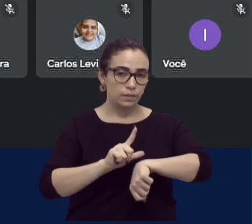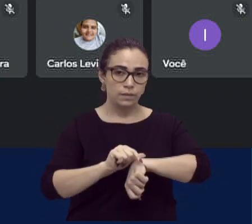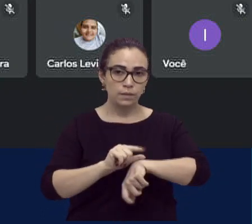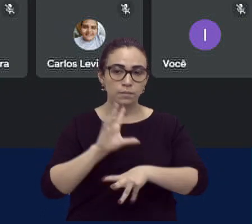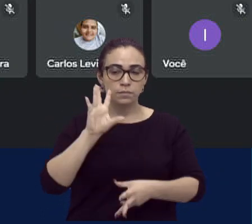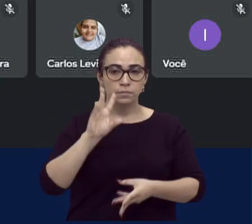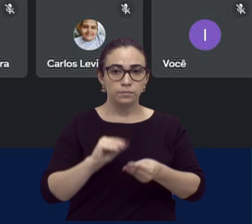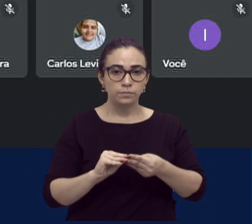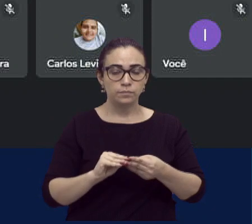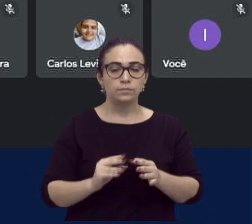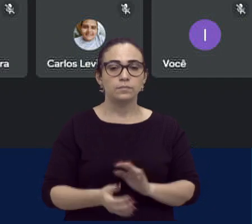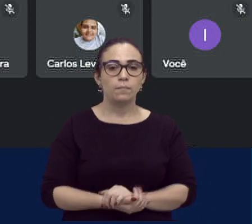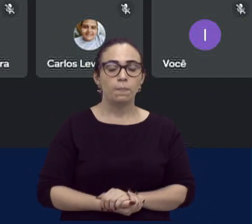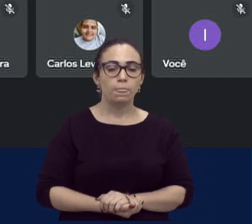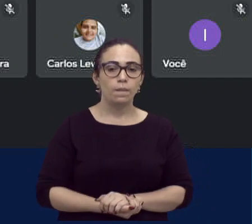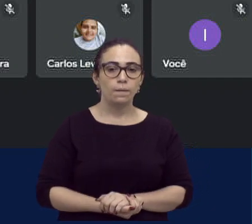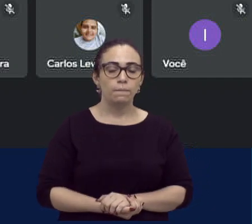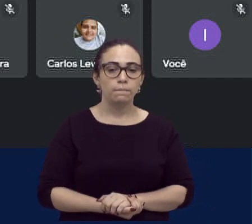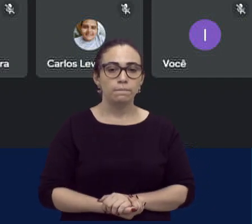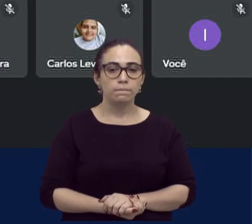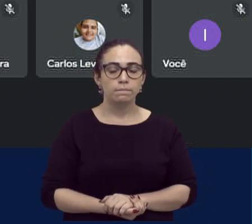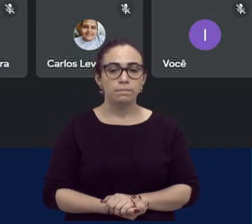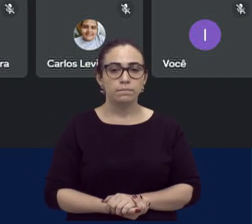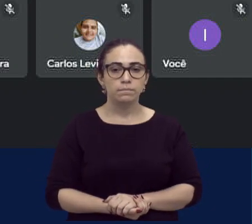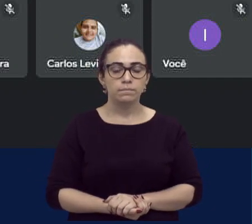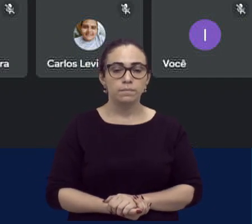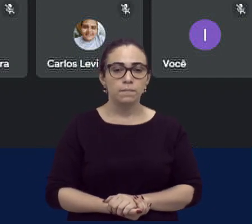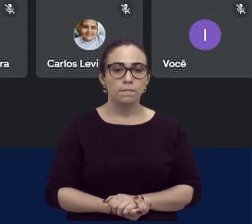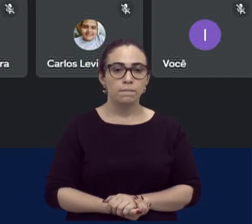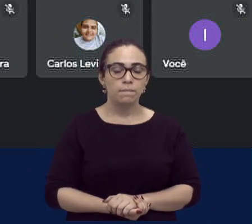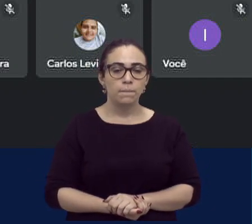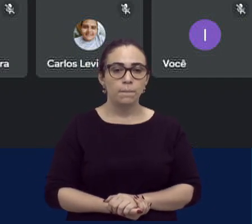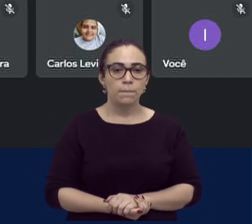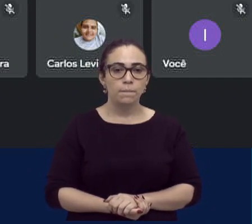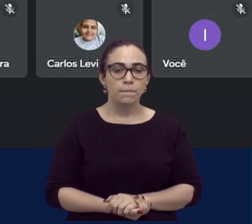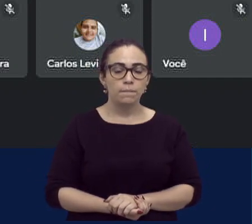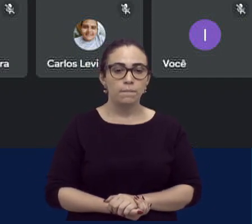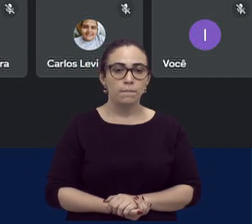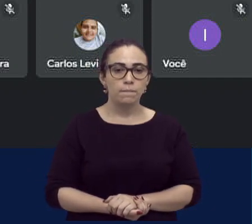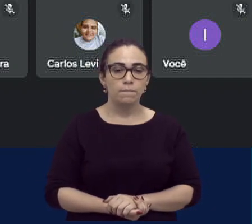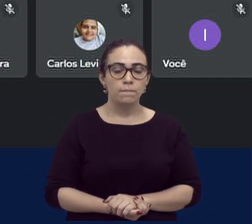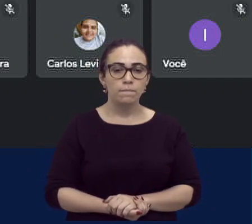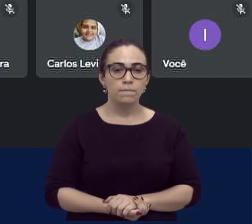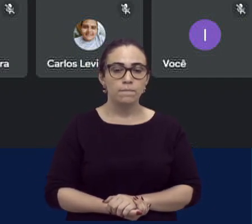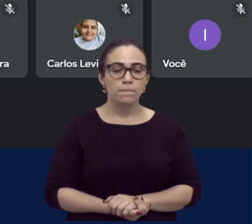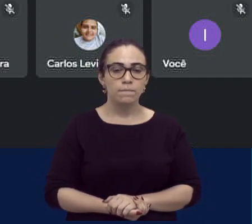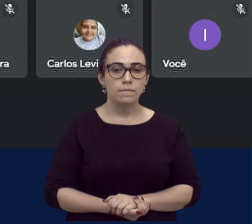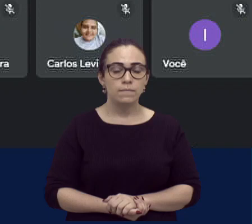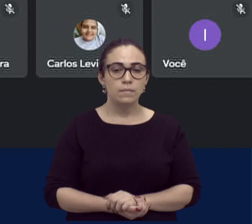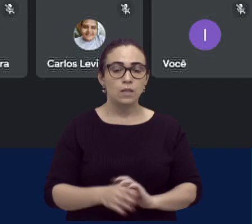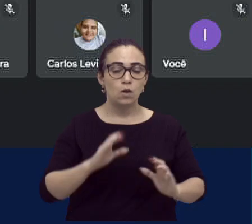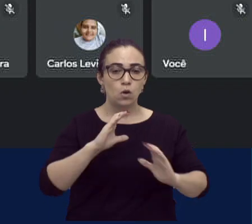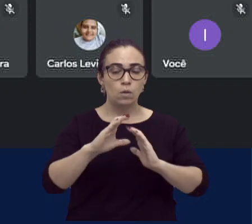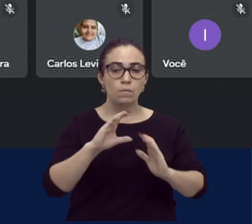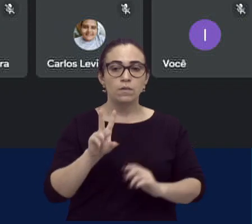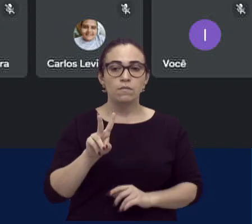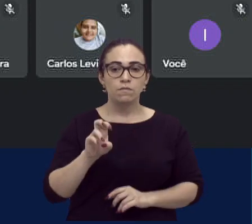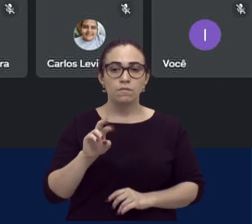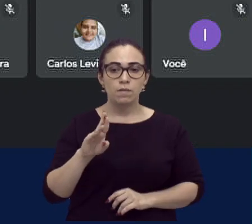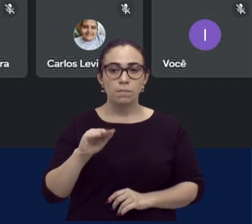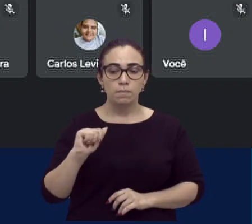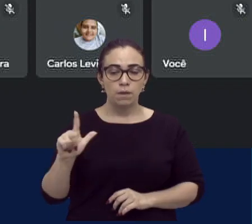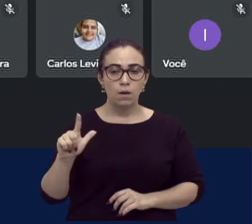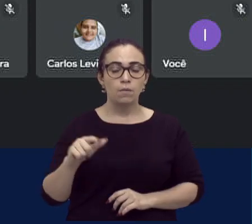ver assim, questões básicas, né? No caso da comunicação verbal e não verbal. O